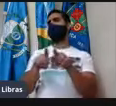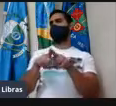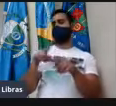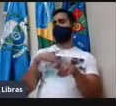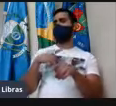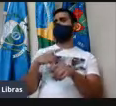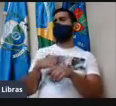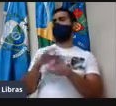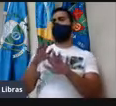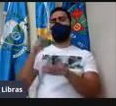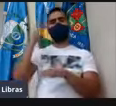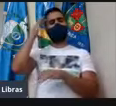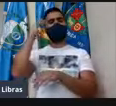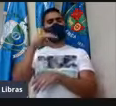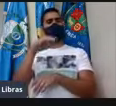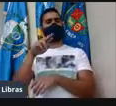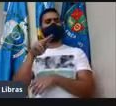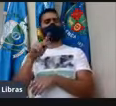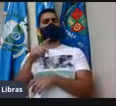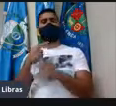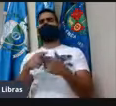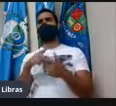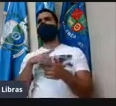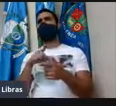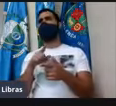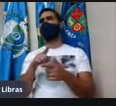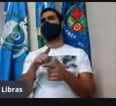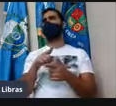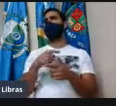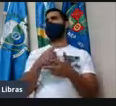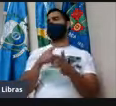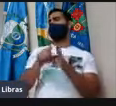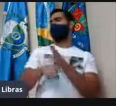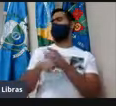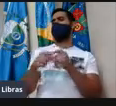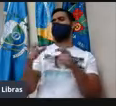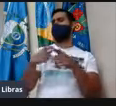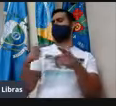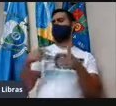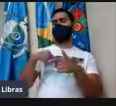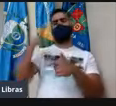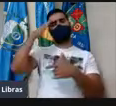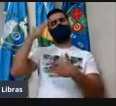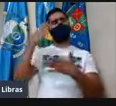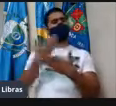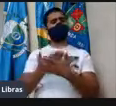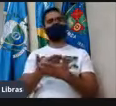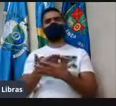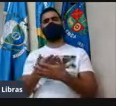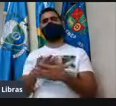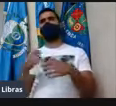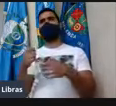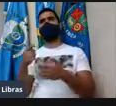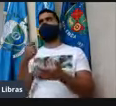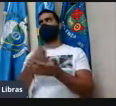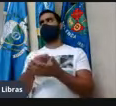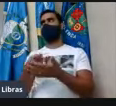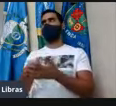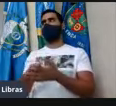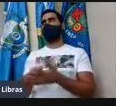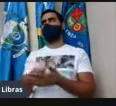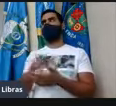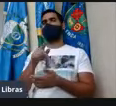acho que o CRP não vem porque existe uma dívida muito grande. Tá? Eu não acredito que esteja em dia o pagamento